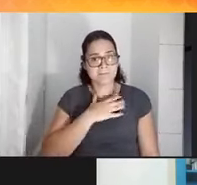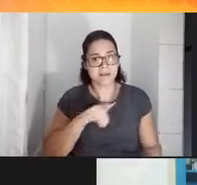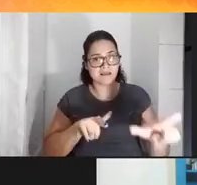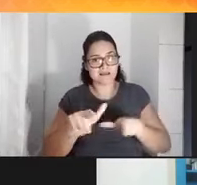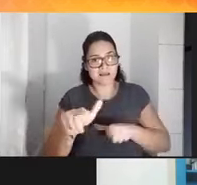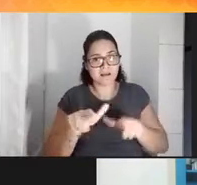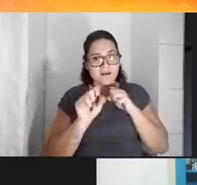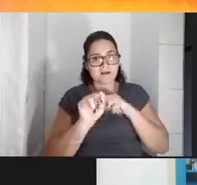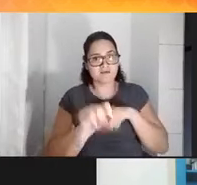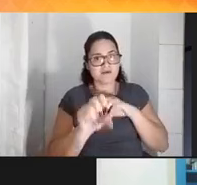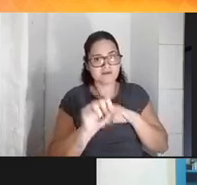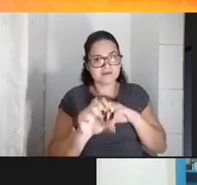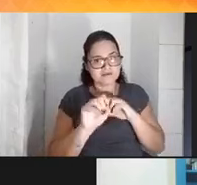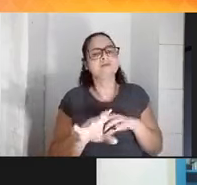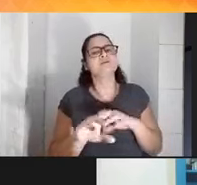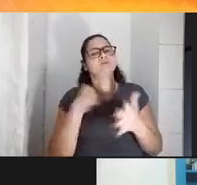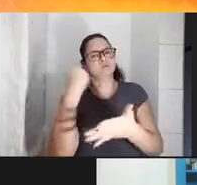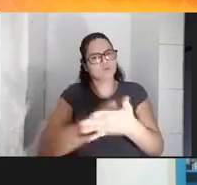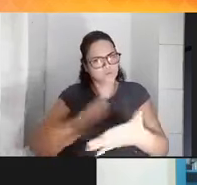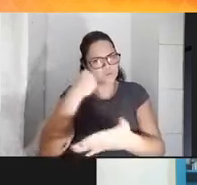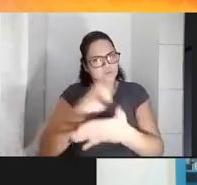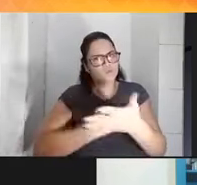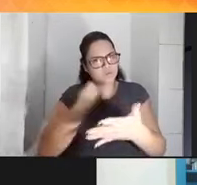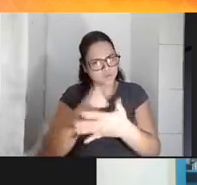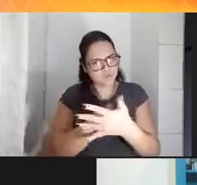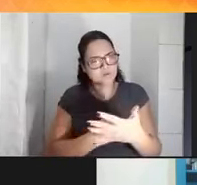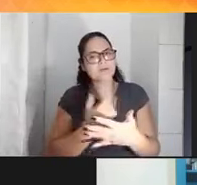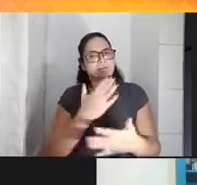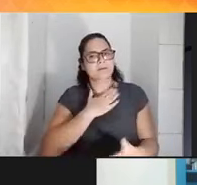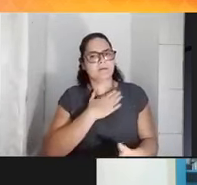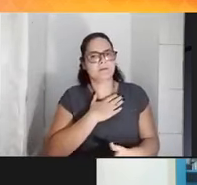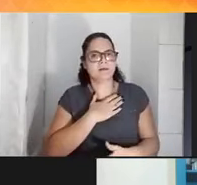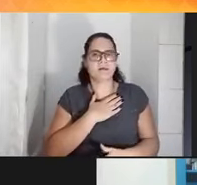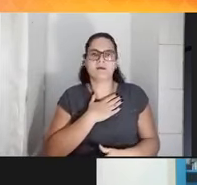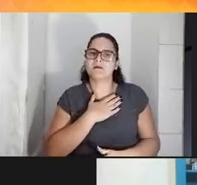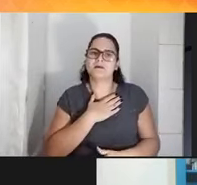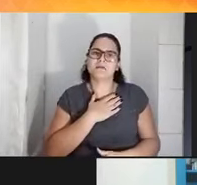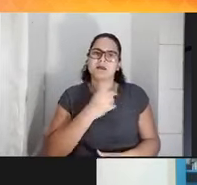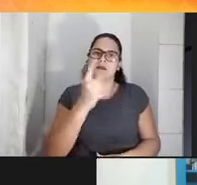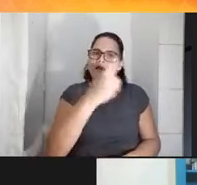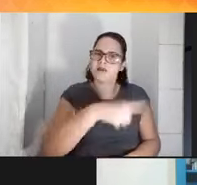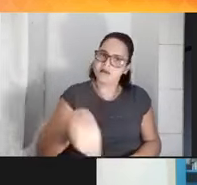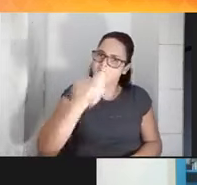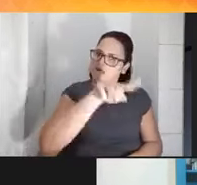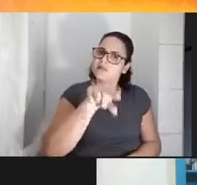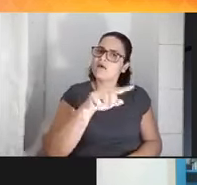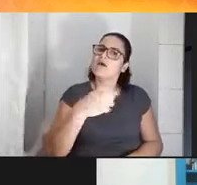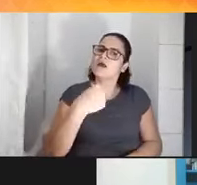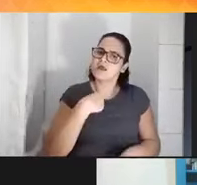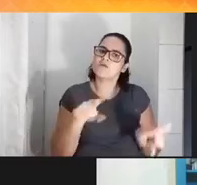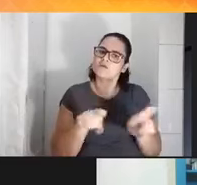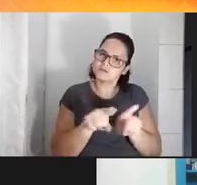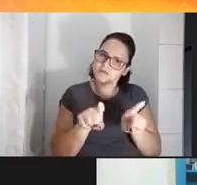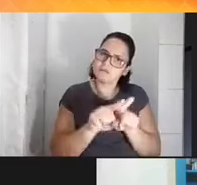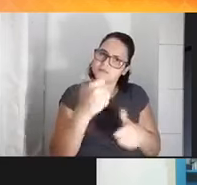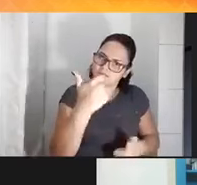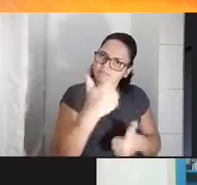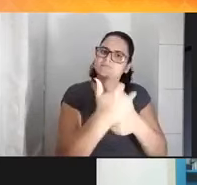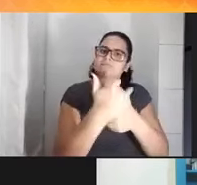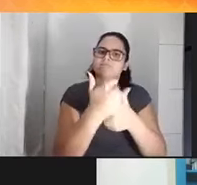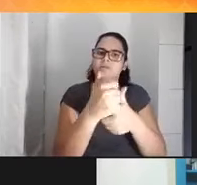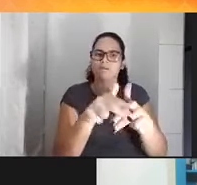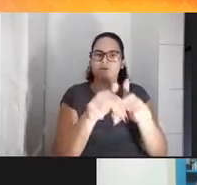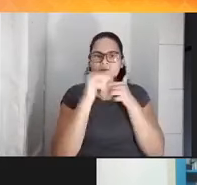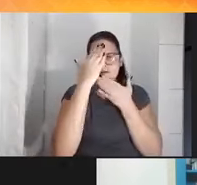Educação está lutando por mim, mas eu não posso deixar só na mão dos meus dirigentes, eu tenho que fazer a minha parte. Por isso, muito